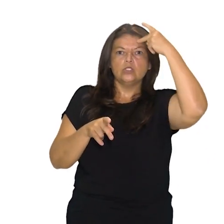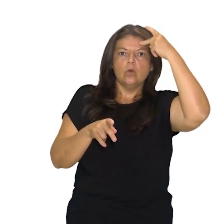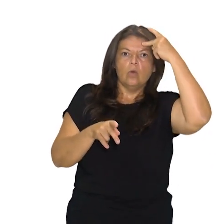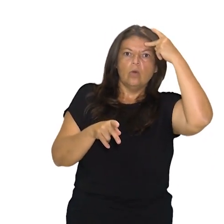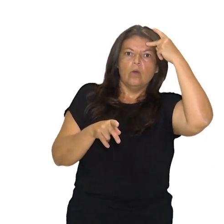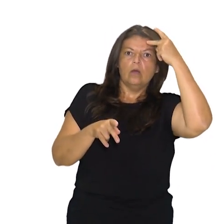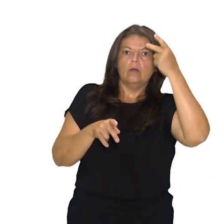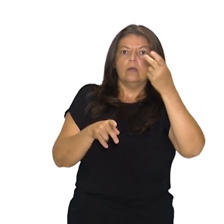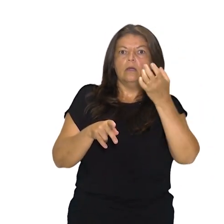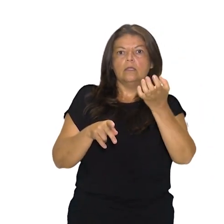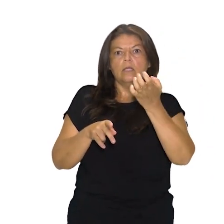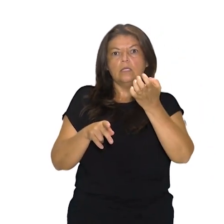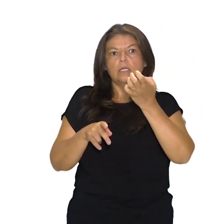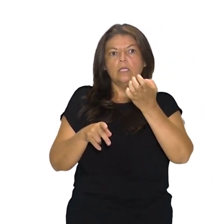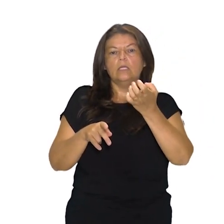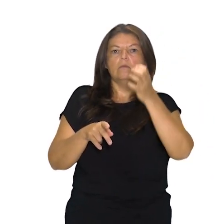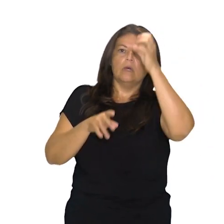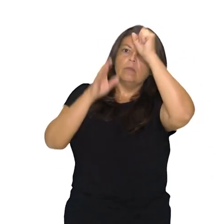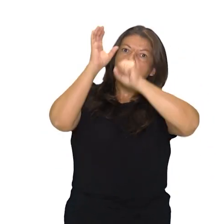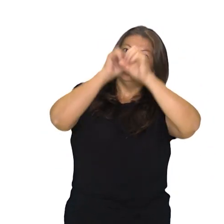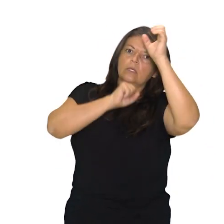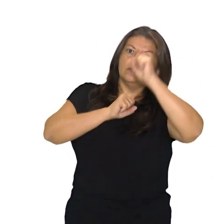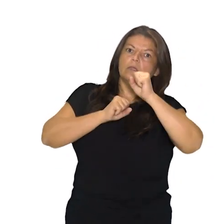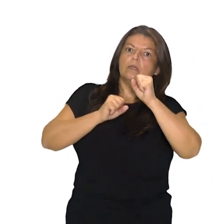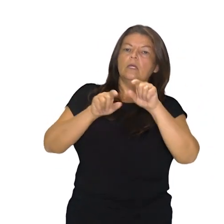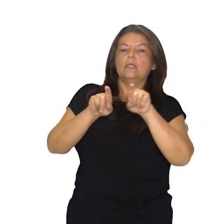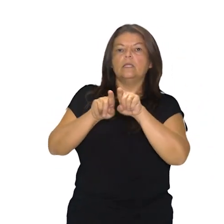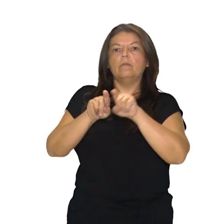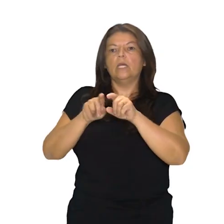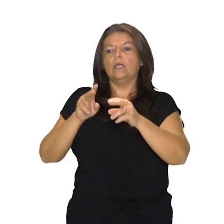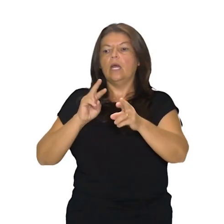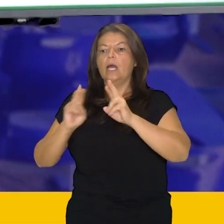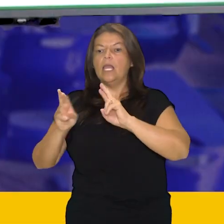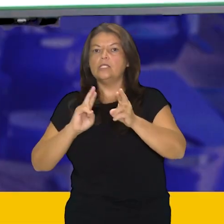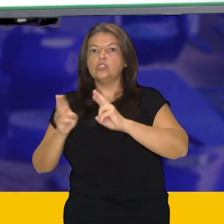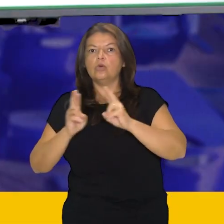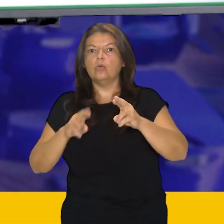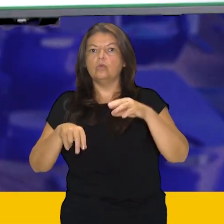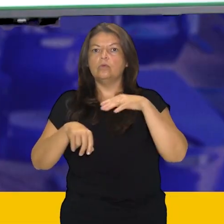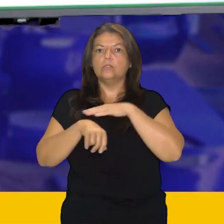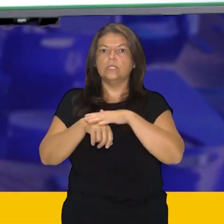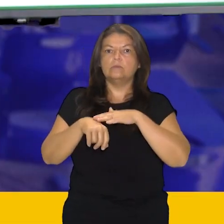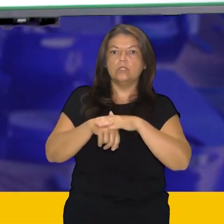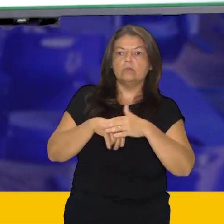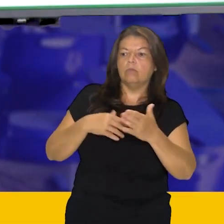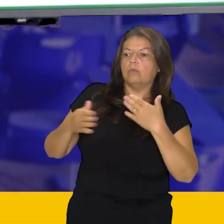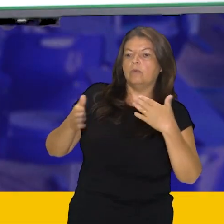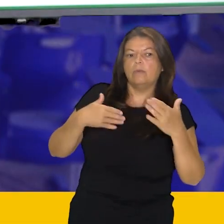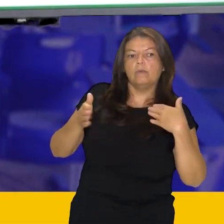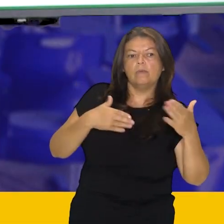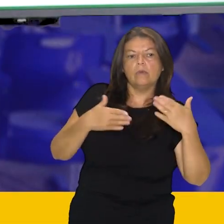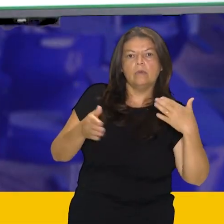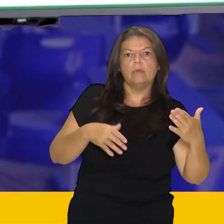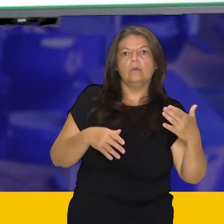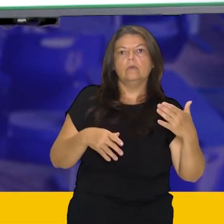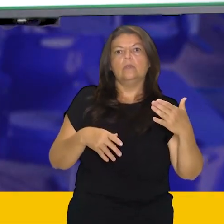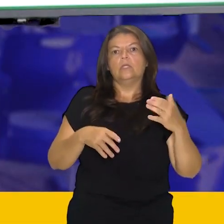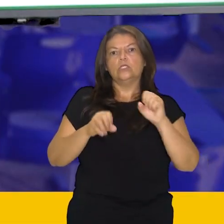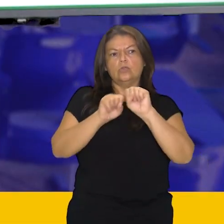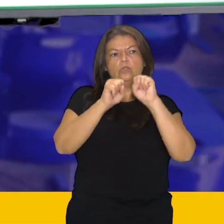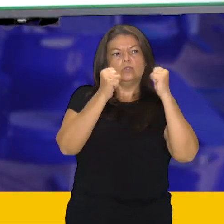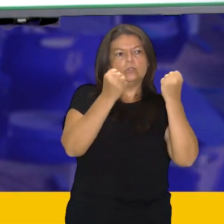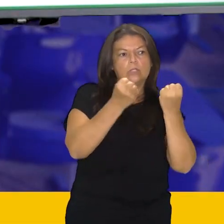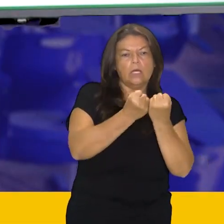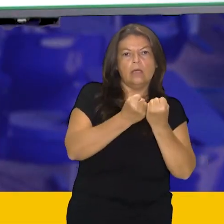gostaria de acrescentar aqui também as relações que essas pessoas têm. Se são relações sociais com pessoas que usam diferentes